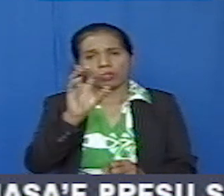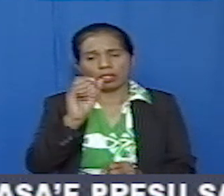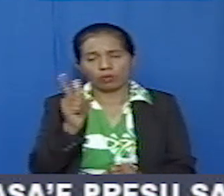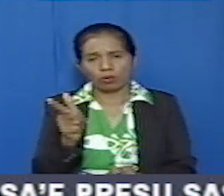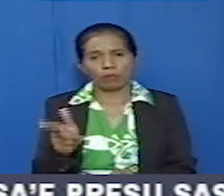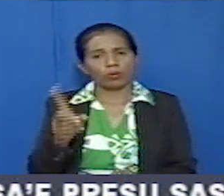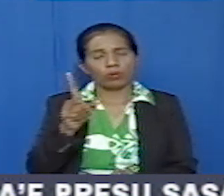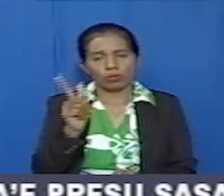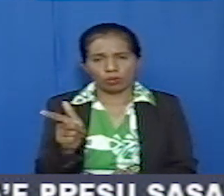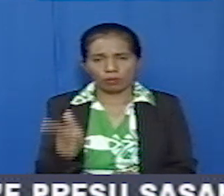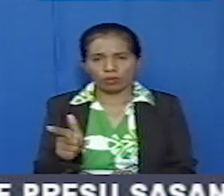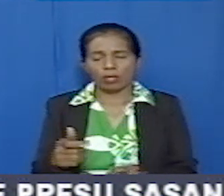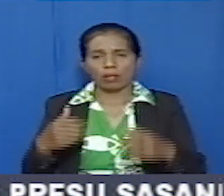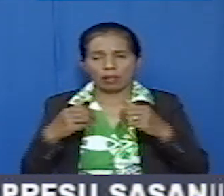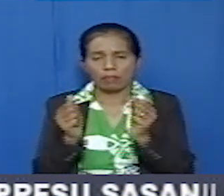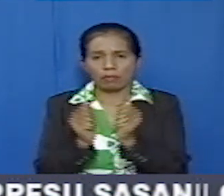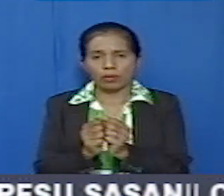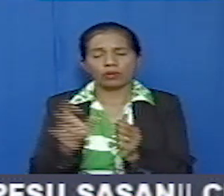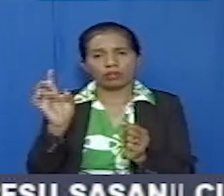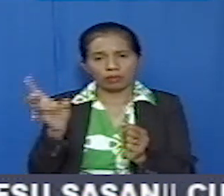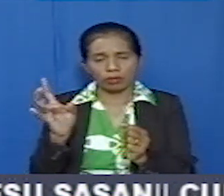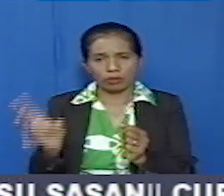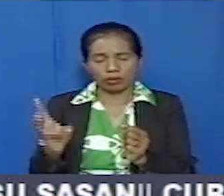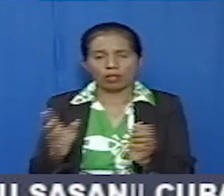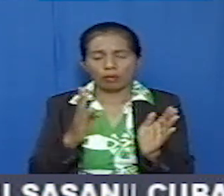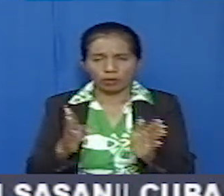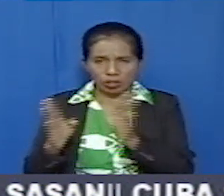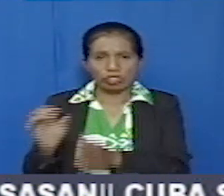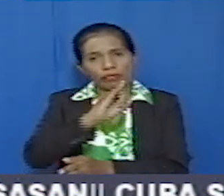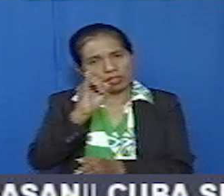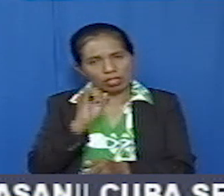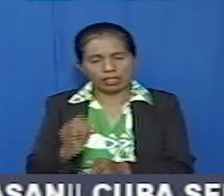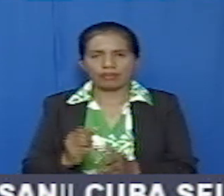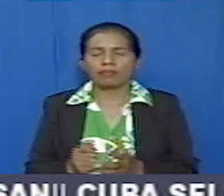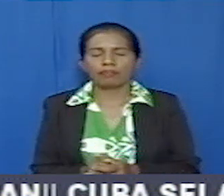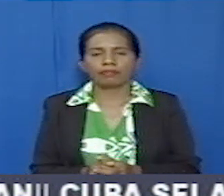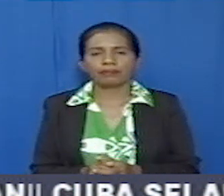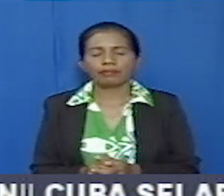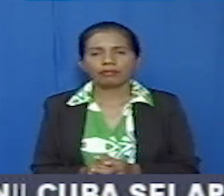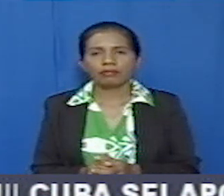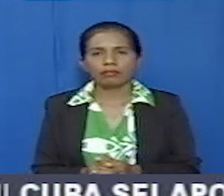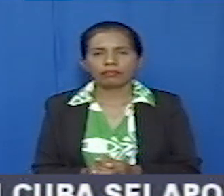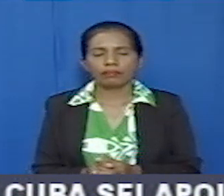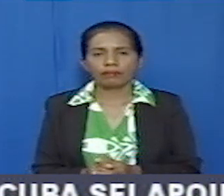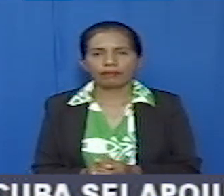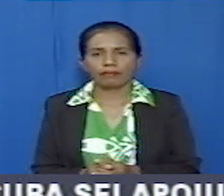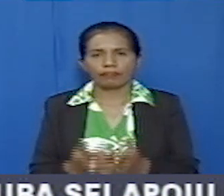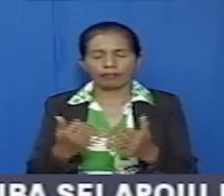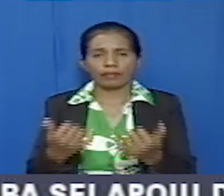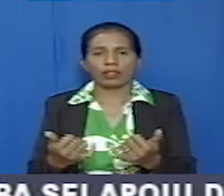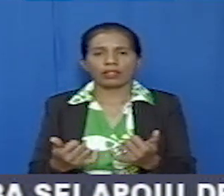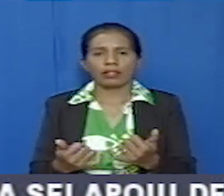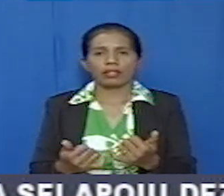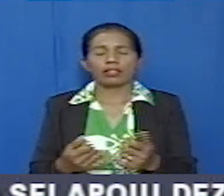2020, por volta de 70 e tal processo e tahalo, processo investigação. Maioria? Mas você, agentes